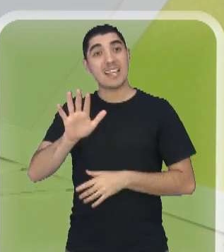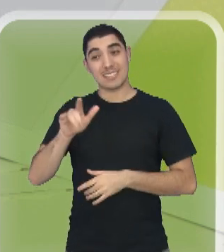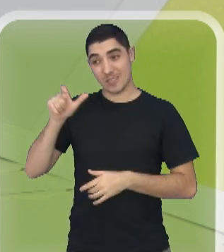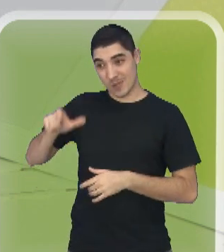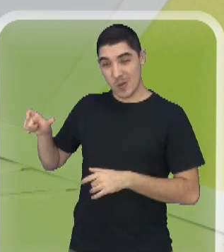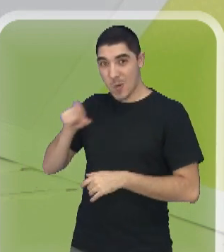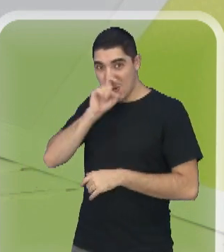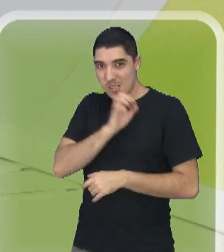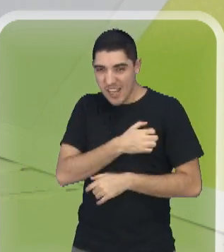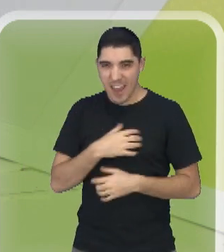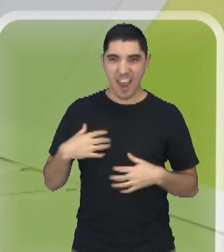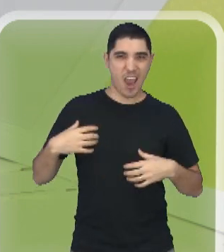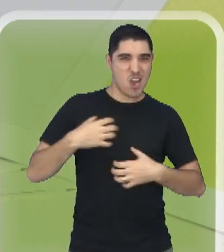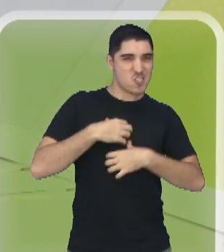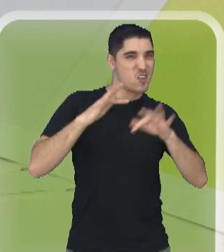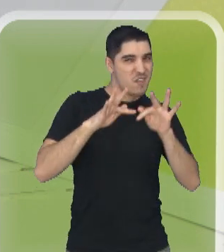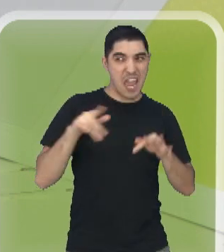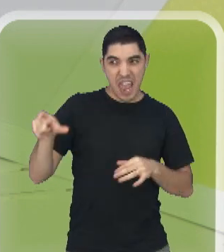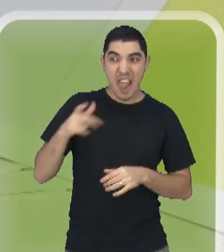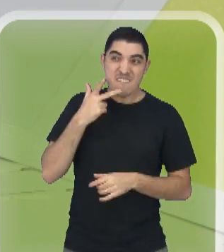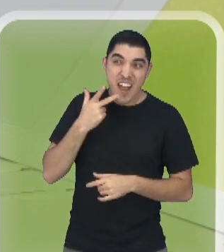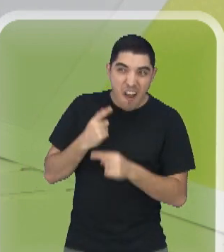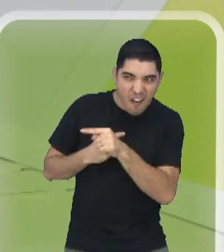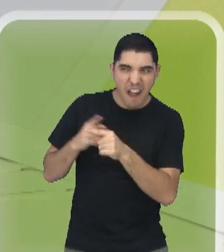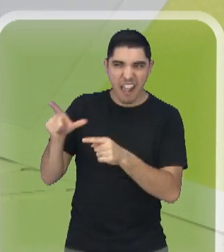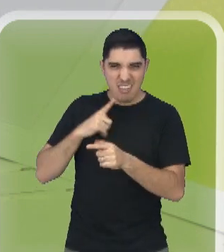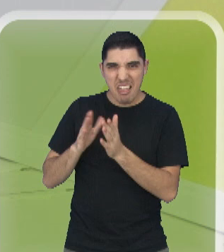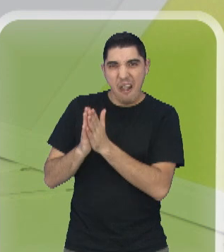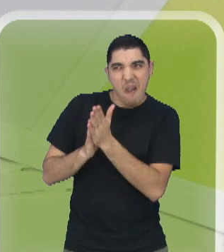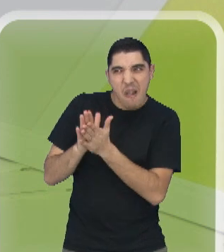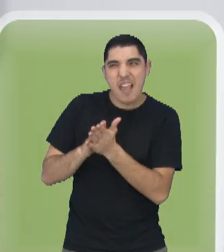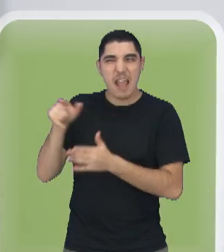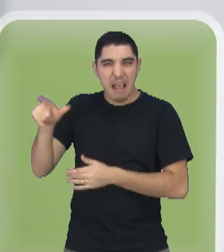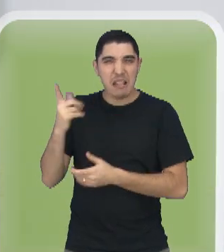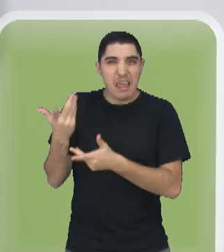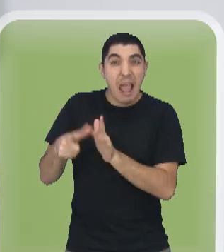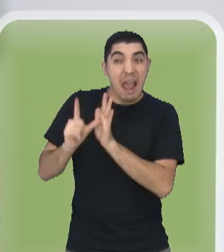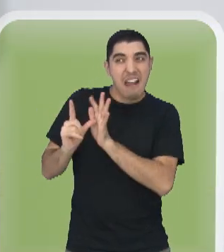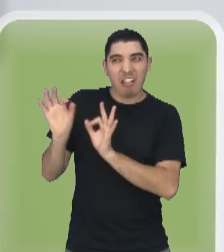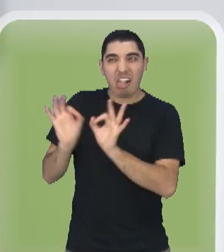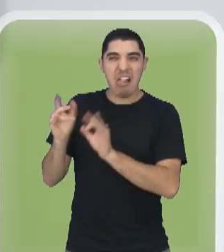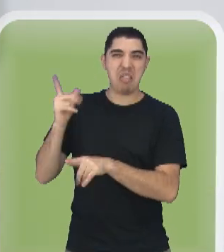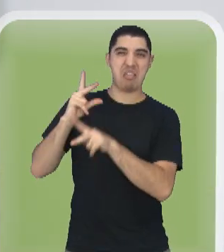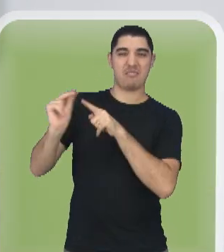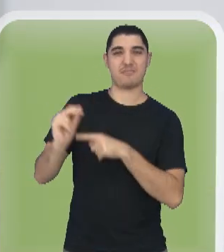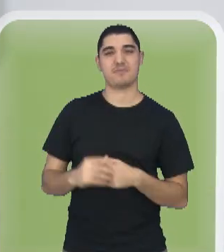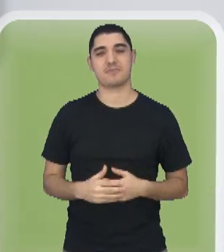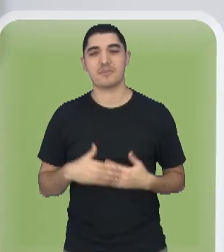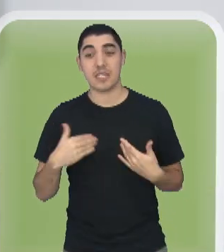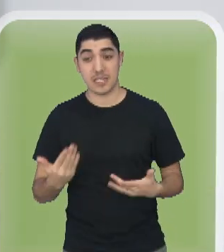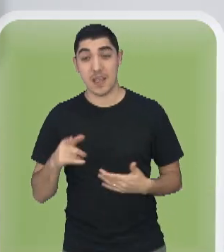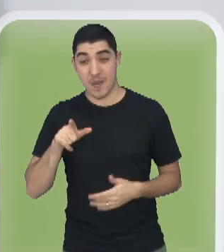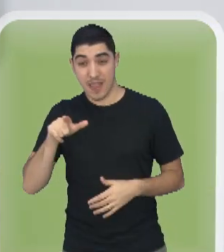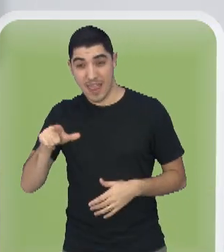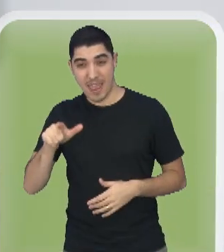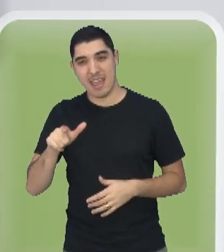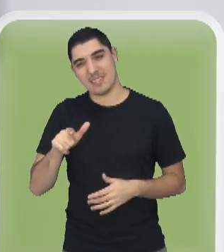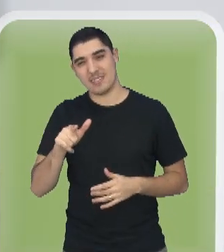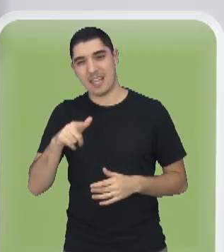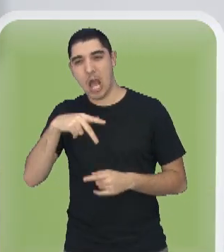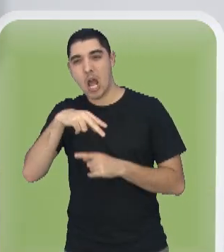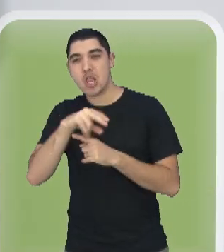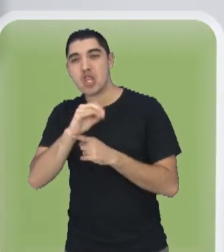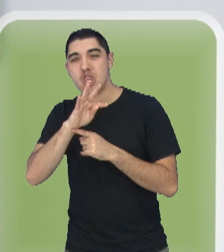jogadores do São José. Olha, os caras estão preparando a festa antes da hora. Como é que você vê isso aí, Brunão? Eu acho que essa notinha de desculpa aí, ela meio que assinou